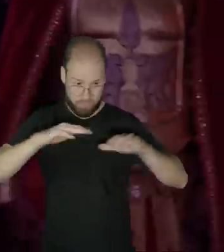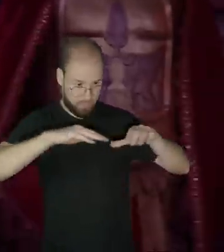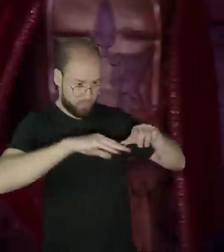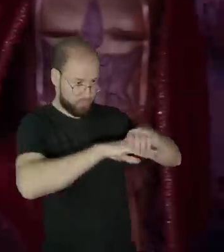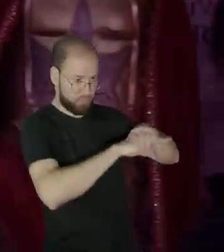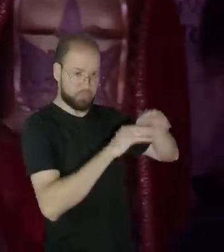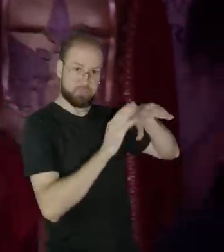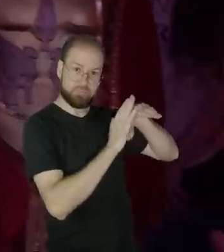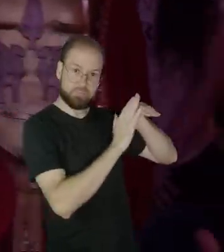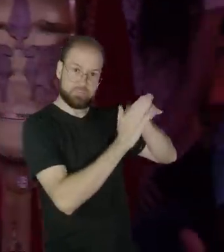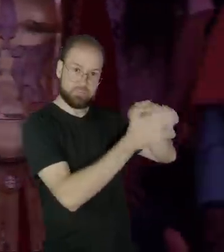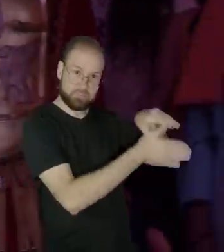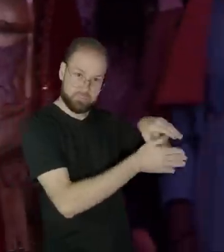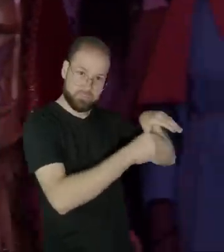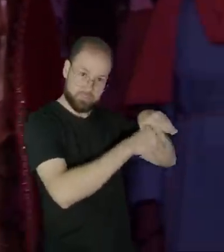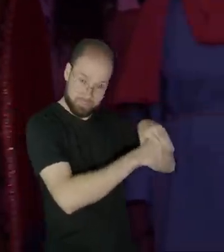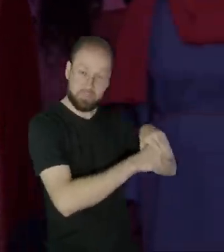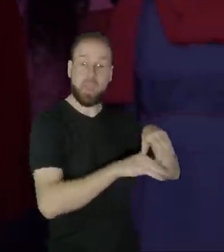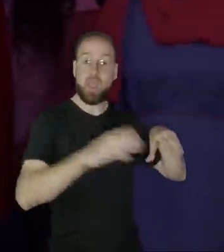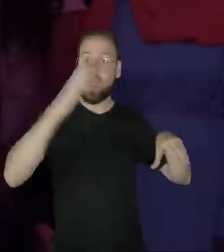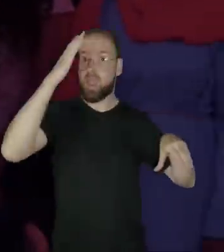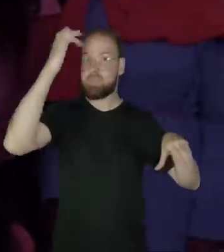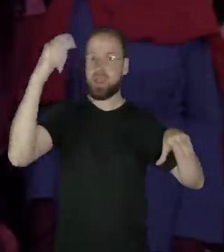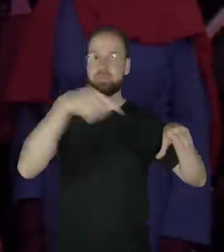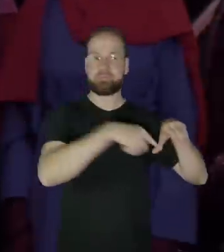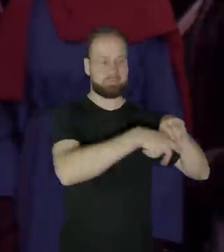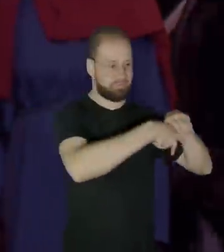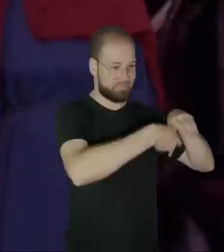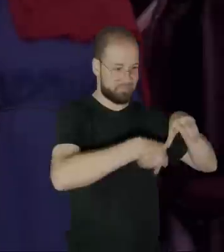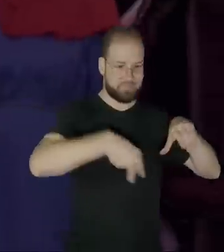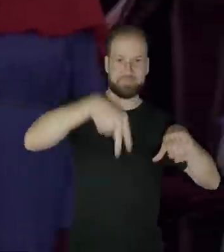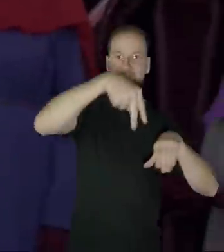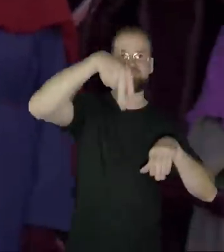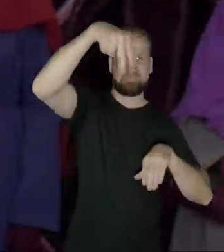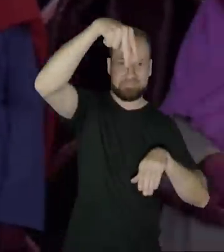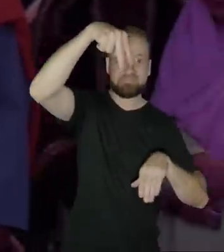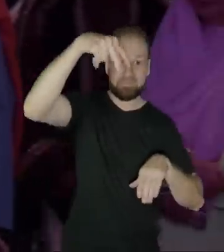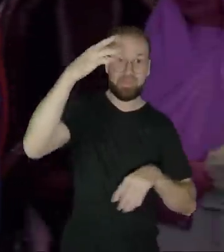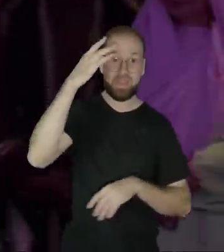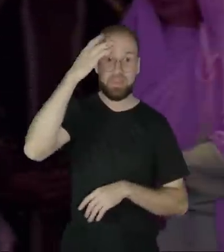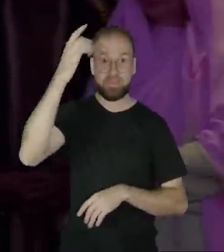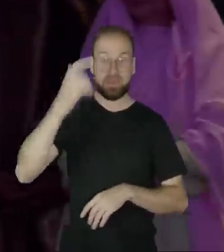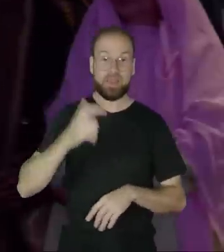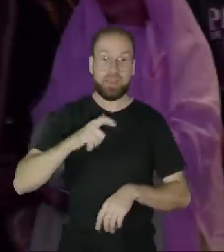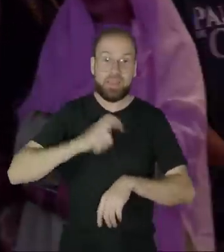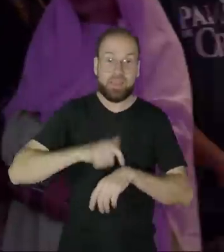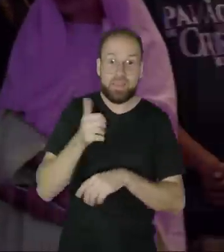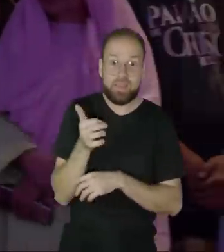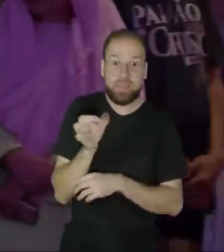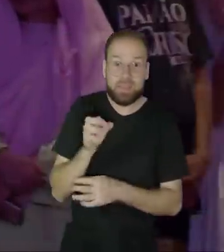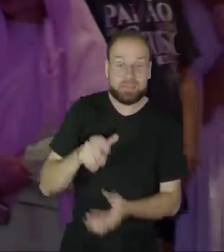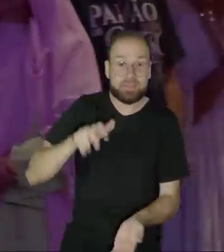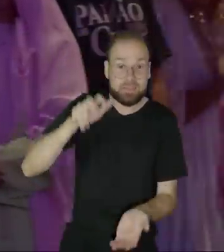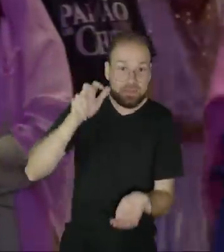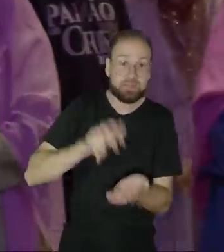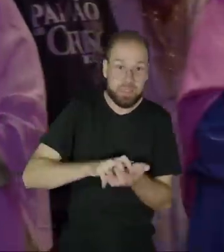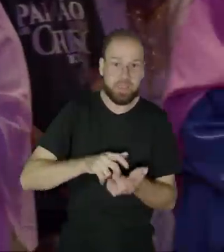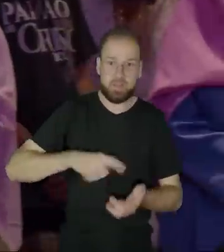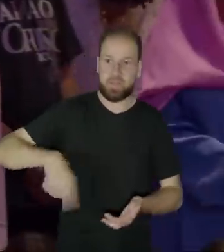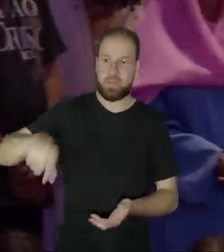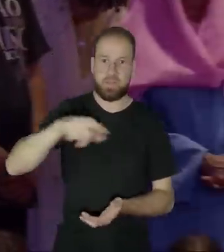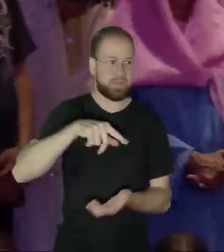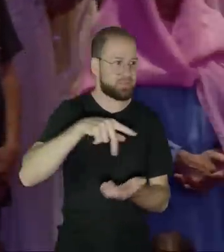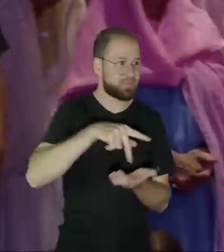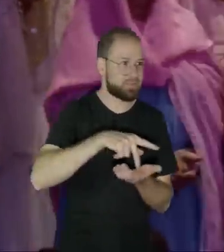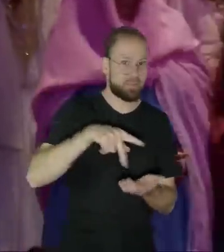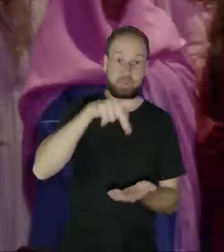nova no domingo de Páscoa. Tragam as crianças, 10 horas da manhã, que eu vou fazer a Páscoa aqui com elas. E